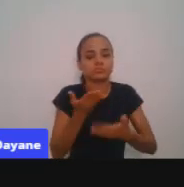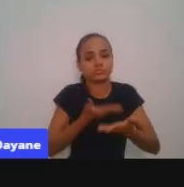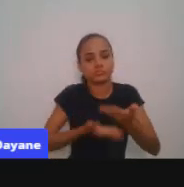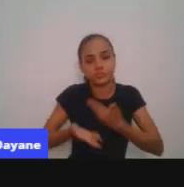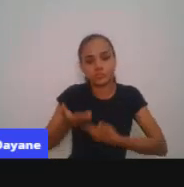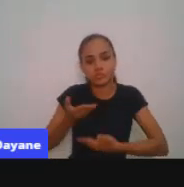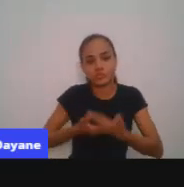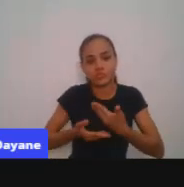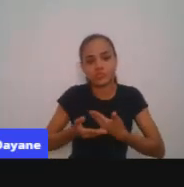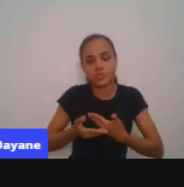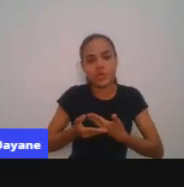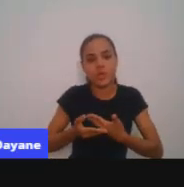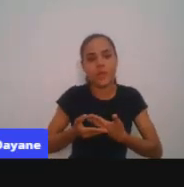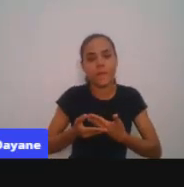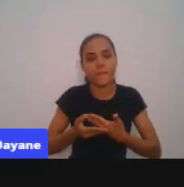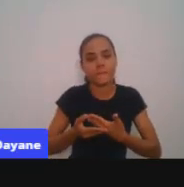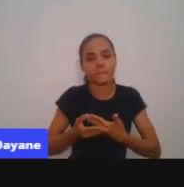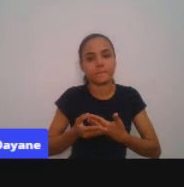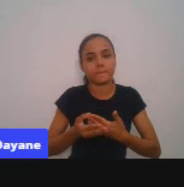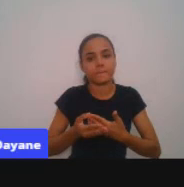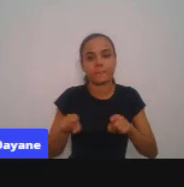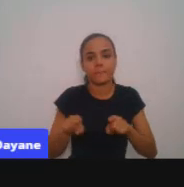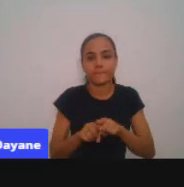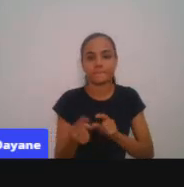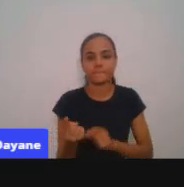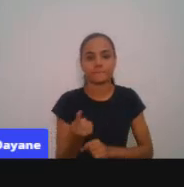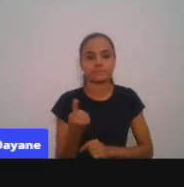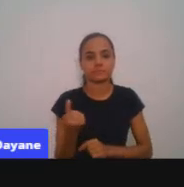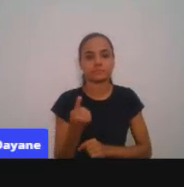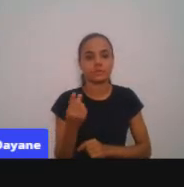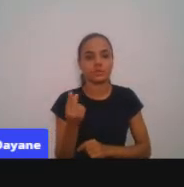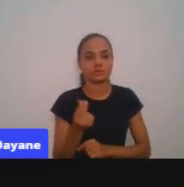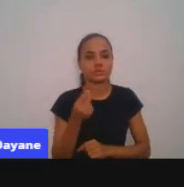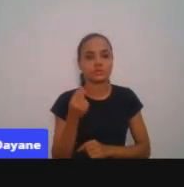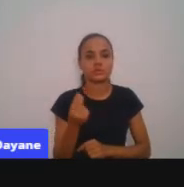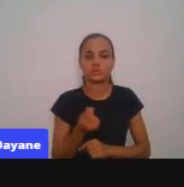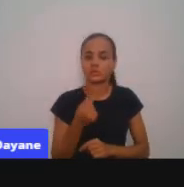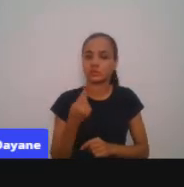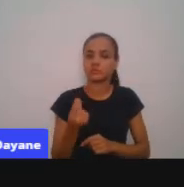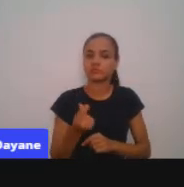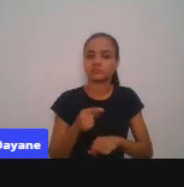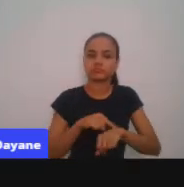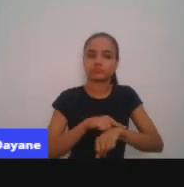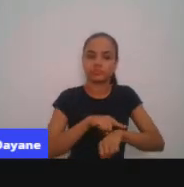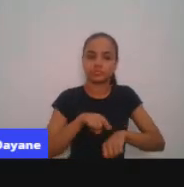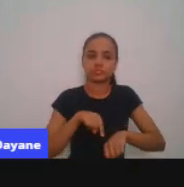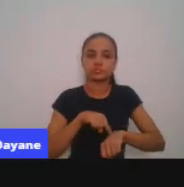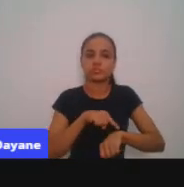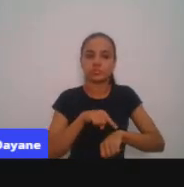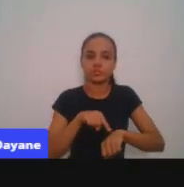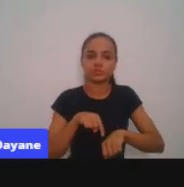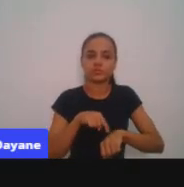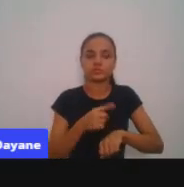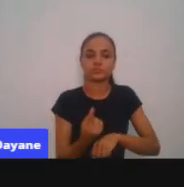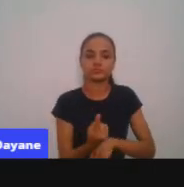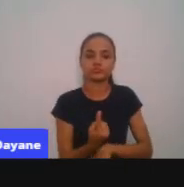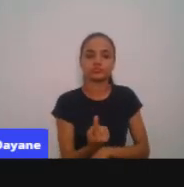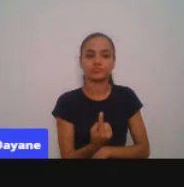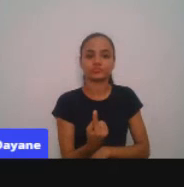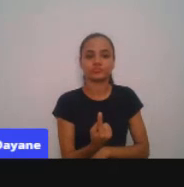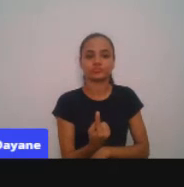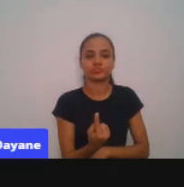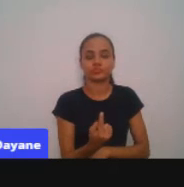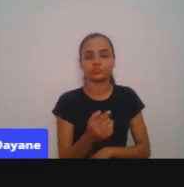não sozinho o tempo inteiro, né? E como possibilitar isso para as crianças. Então, os direitos para a gente não